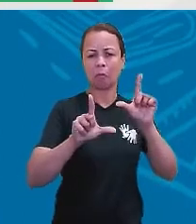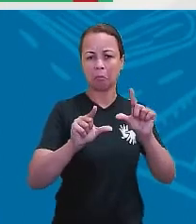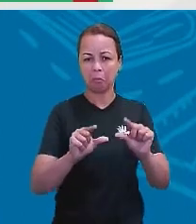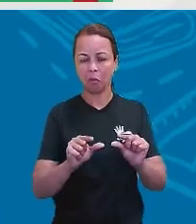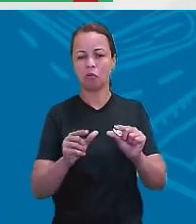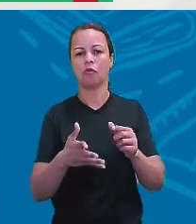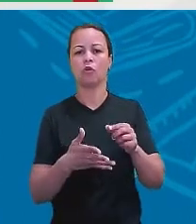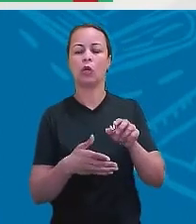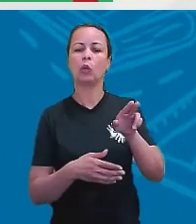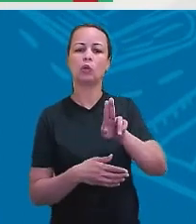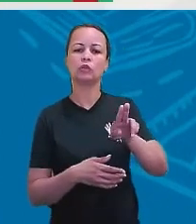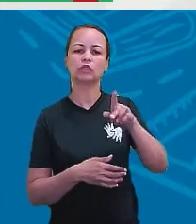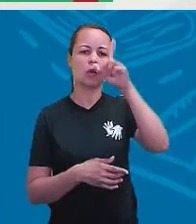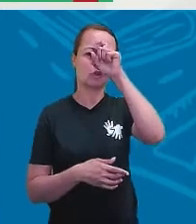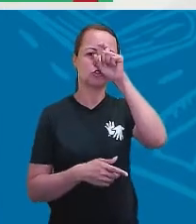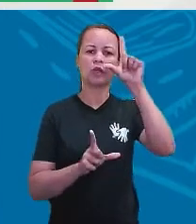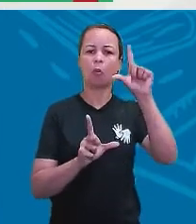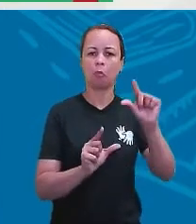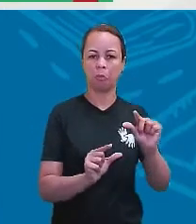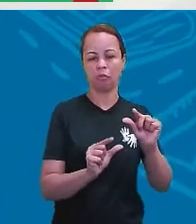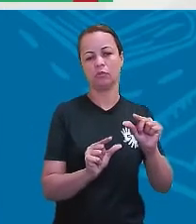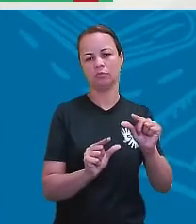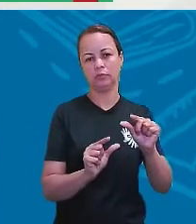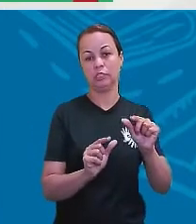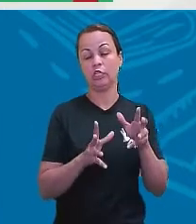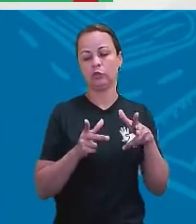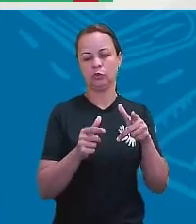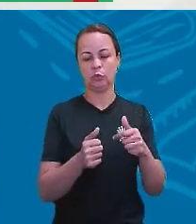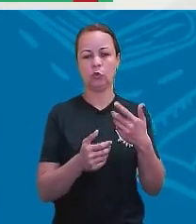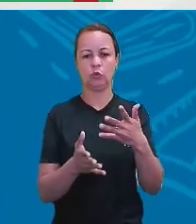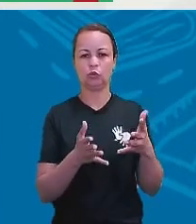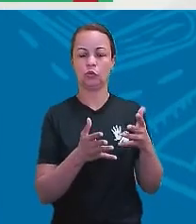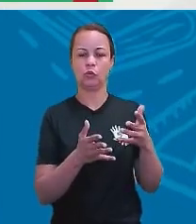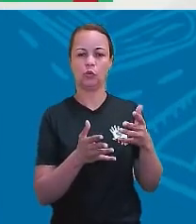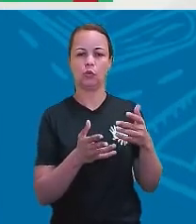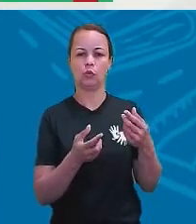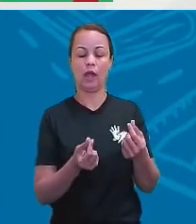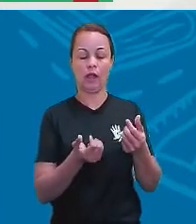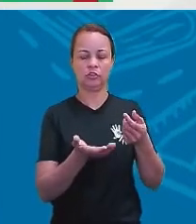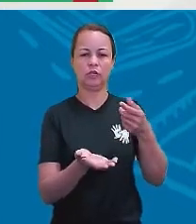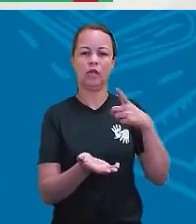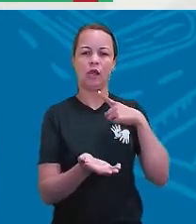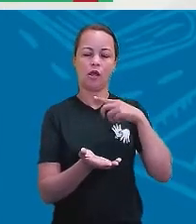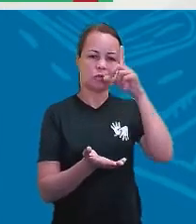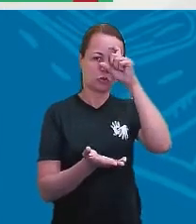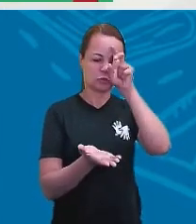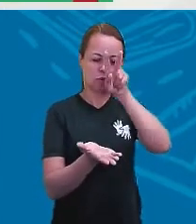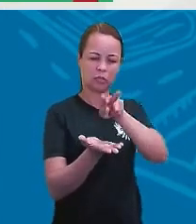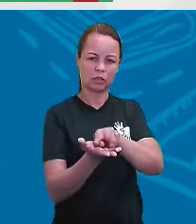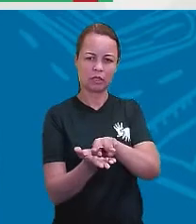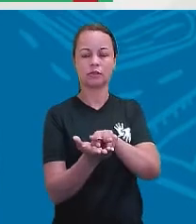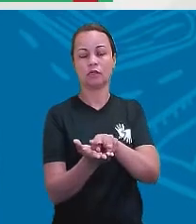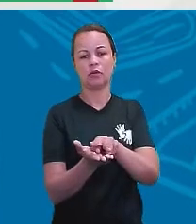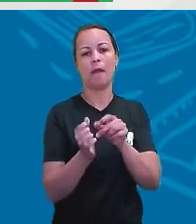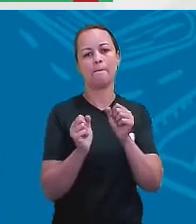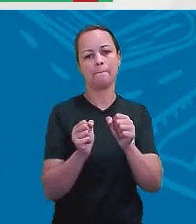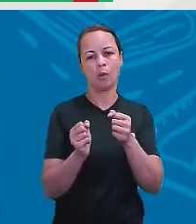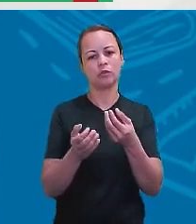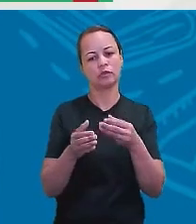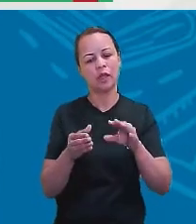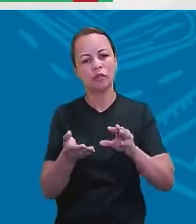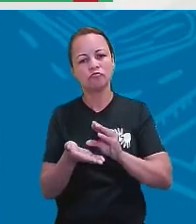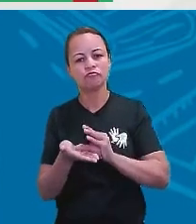utilizar menos o hospital e todo aquele gasto que a gente tinha tido com internações, ele pode ser revertido aí para outros setores da